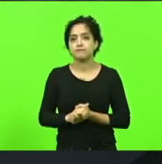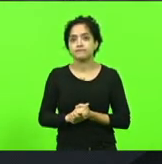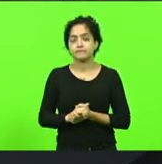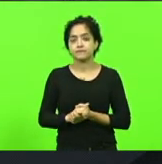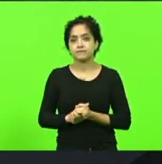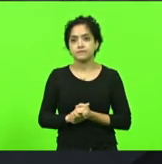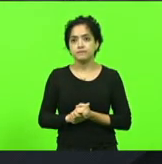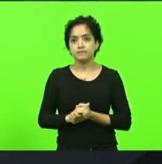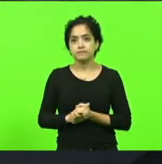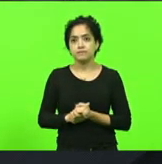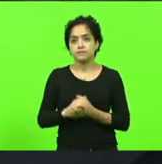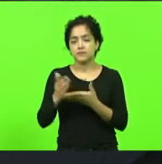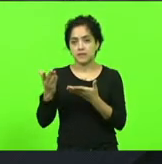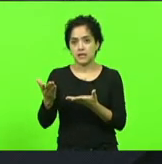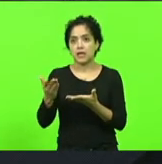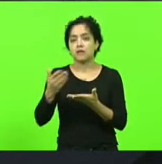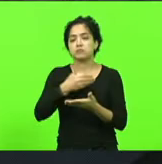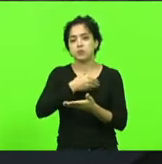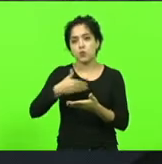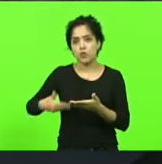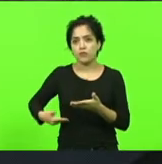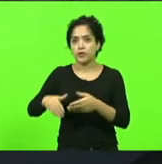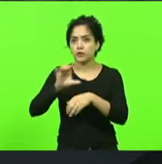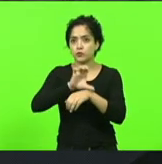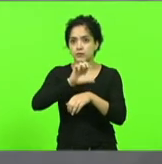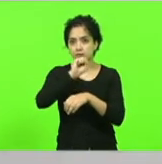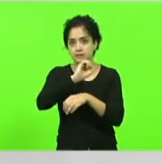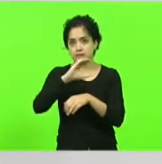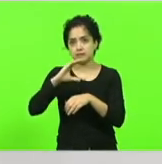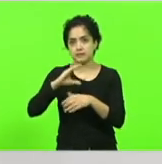Está lá, governo do estado de Santa Catarina.